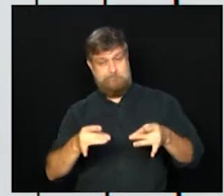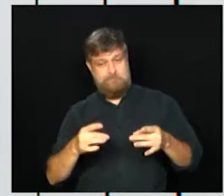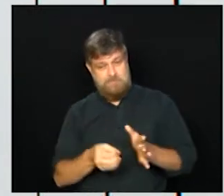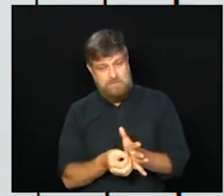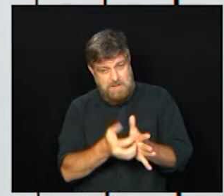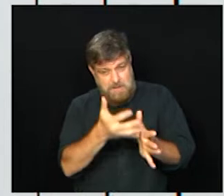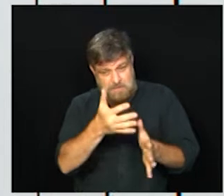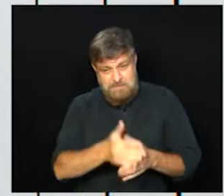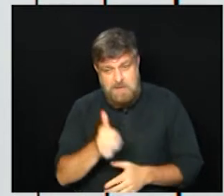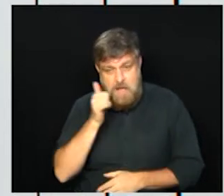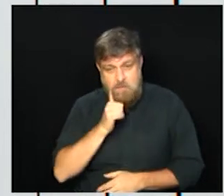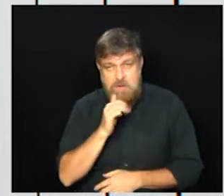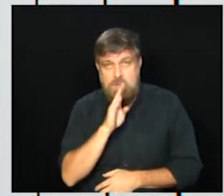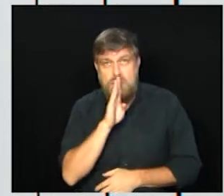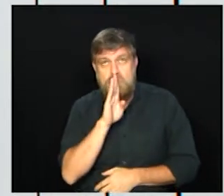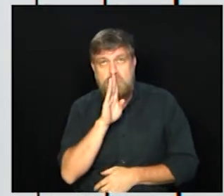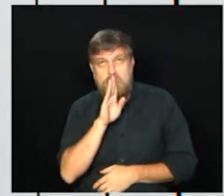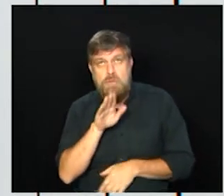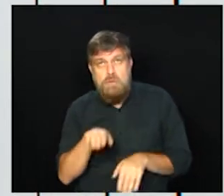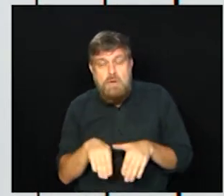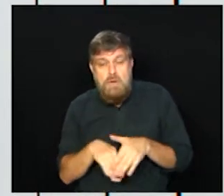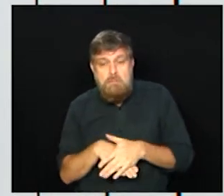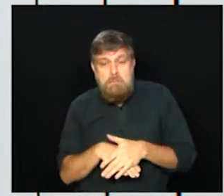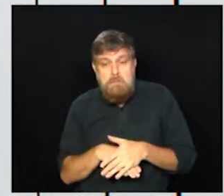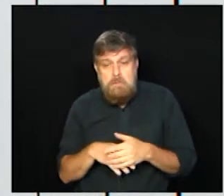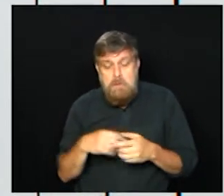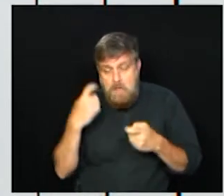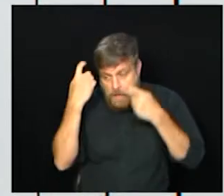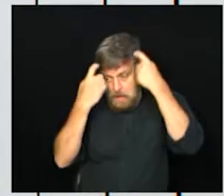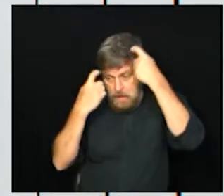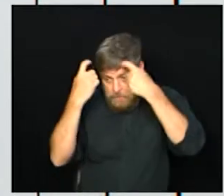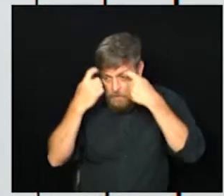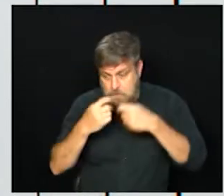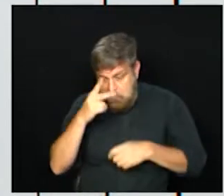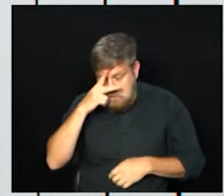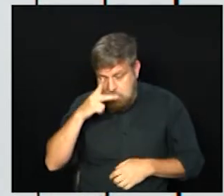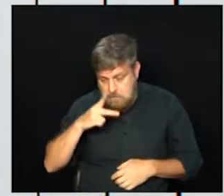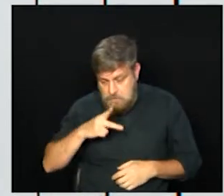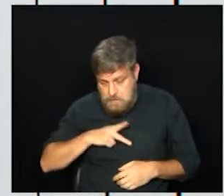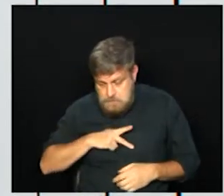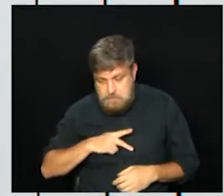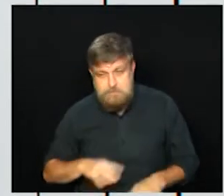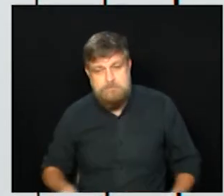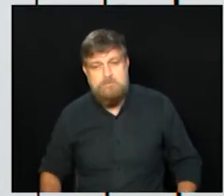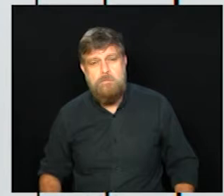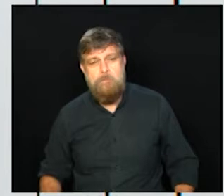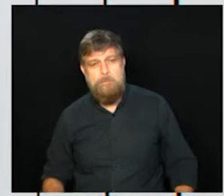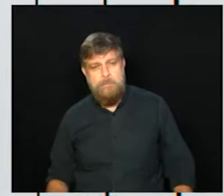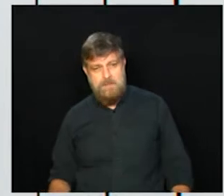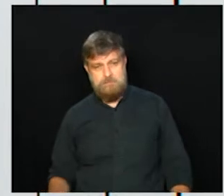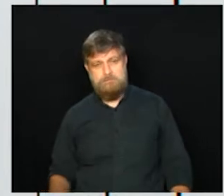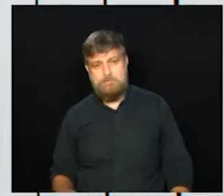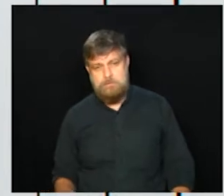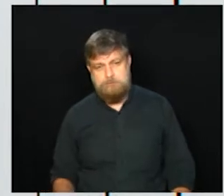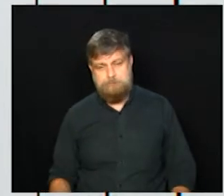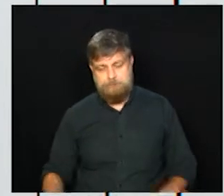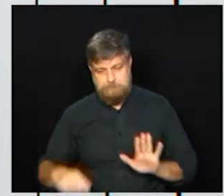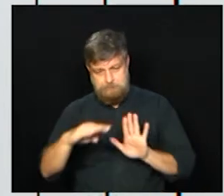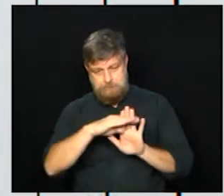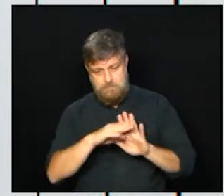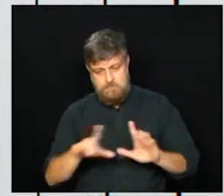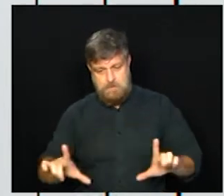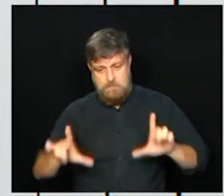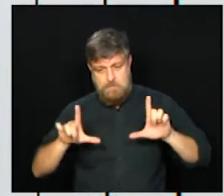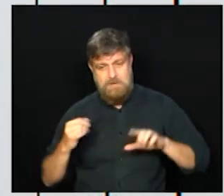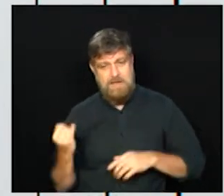deixa passar, porque a gente está preocupado com o outro e não com nós mesmos. Então, esse tipo de programa ele é fundamental para que